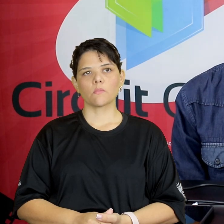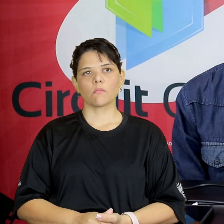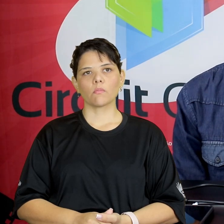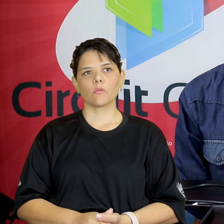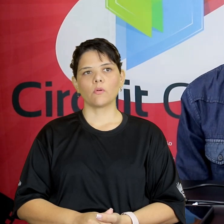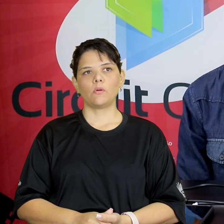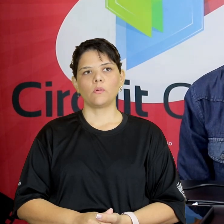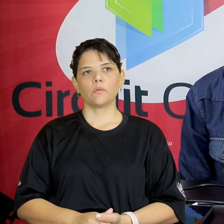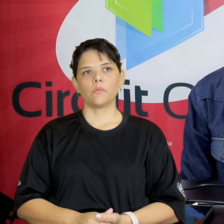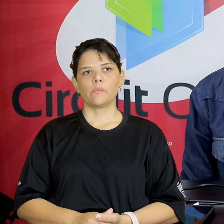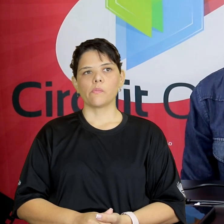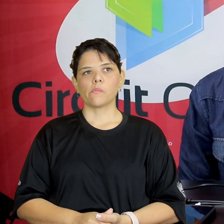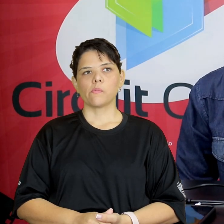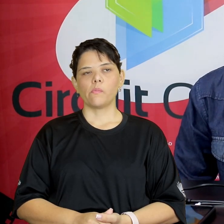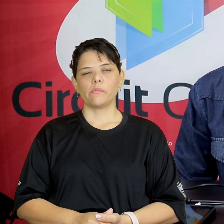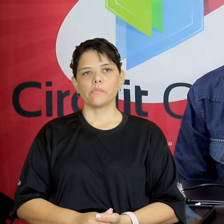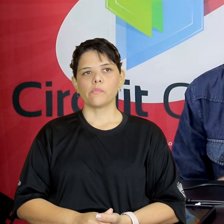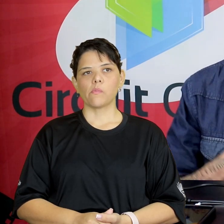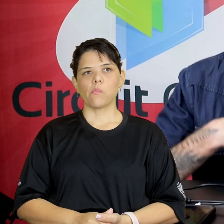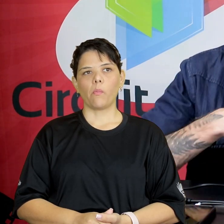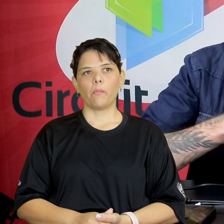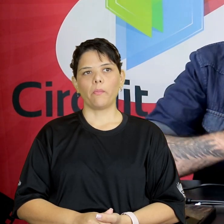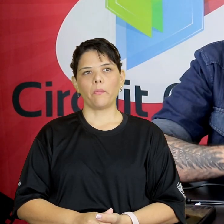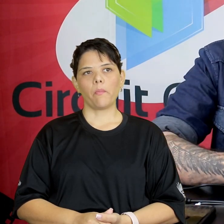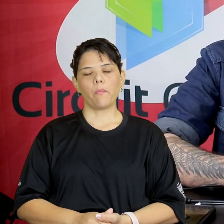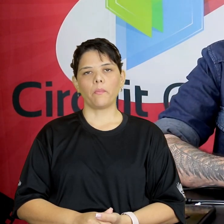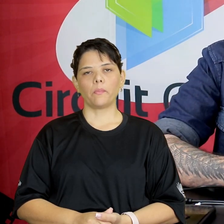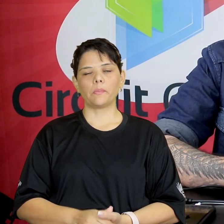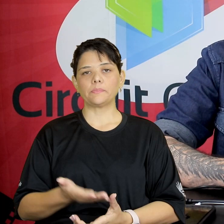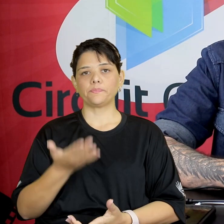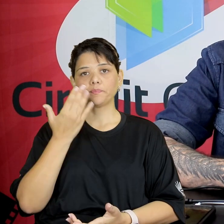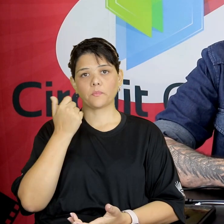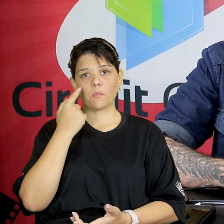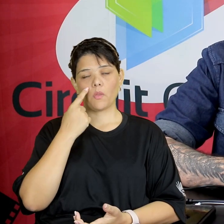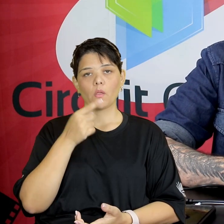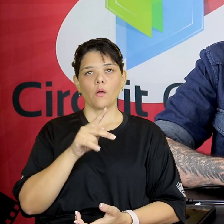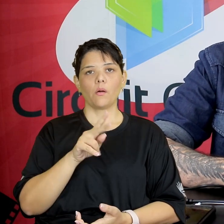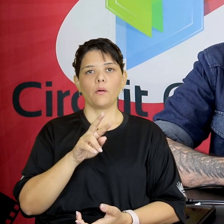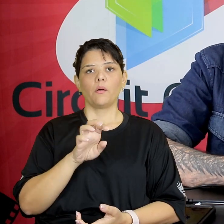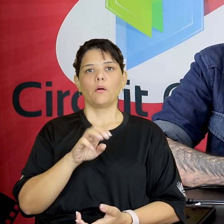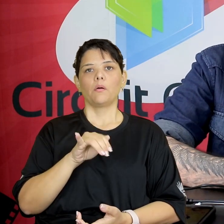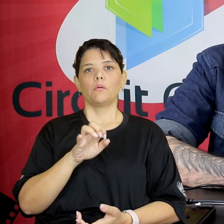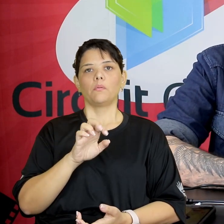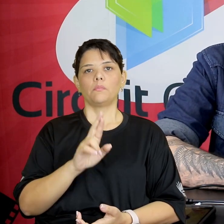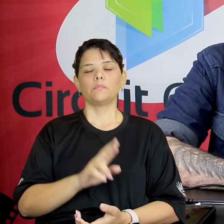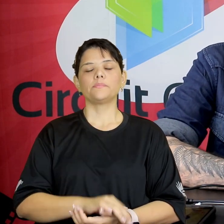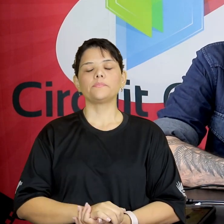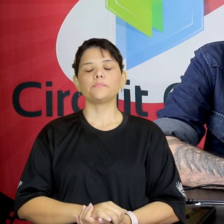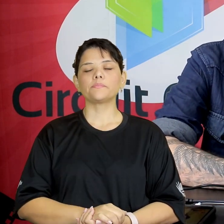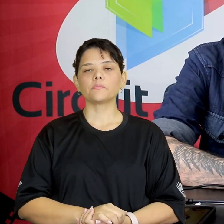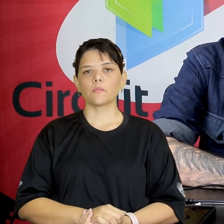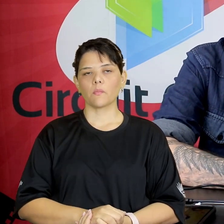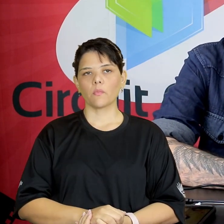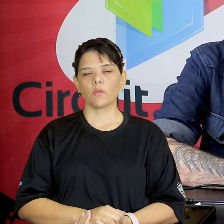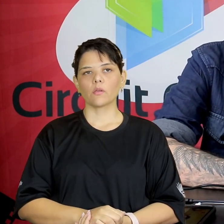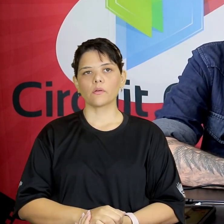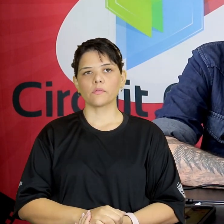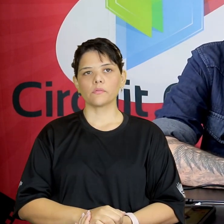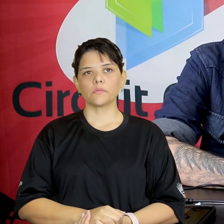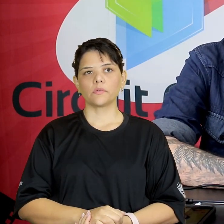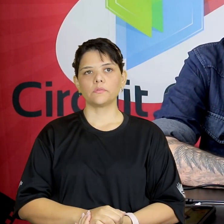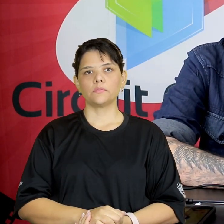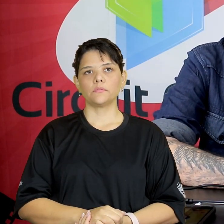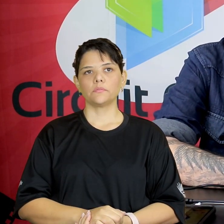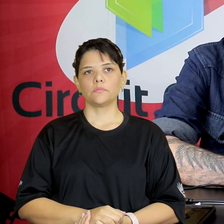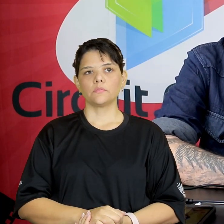Eu vou abrir com vocês agora o Premiere para vocês verem essa questão de montagem, beleza? Que